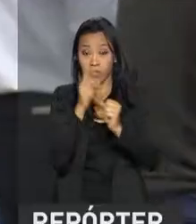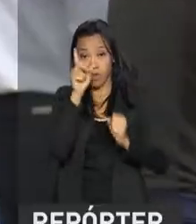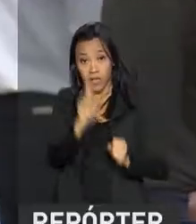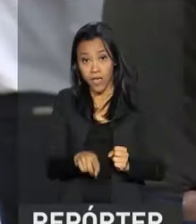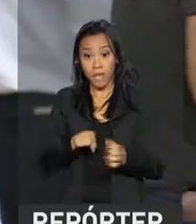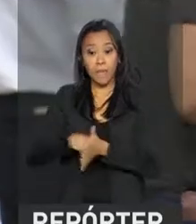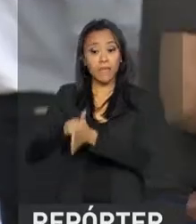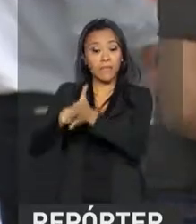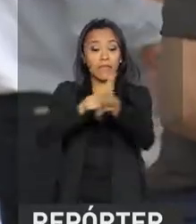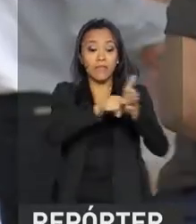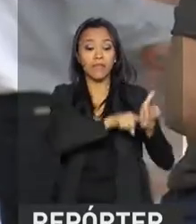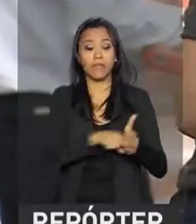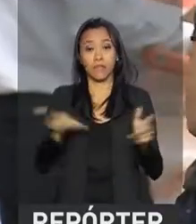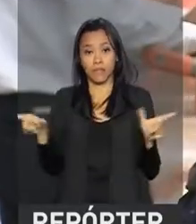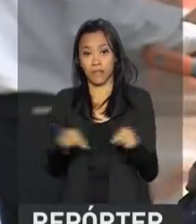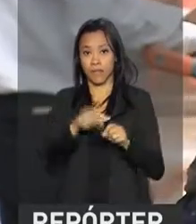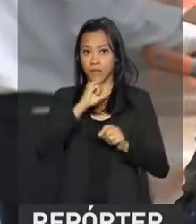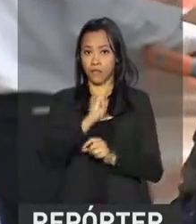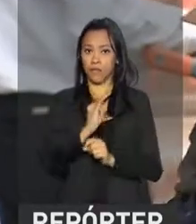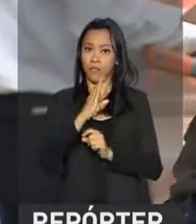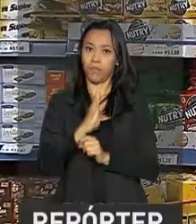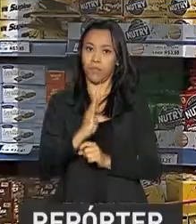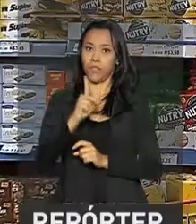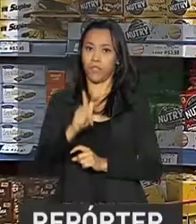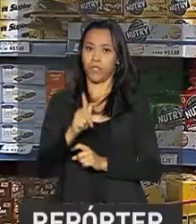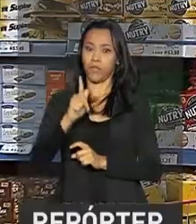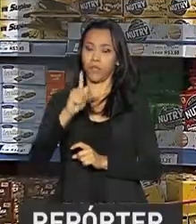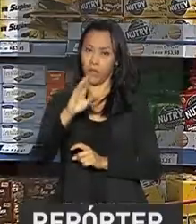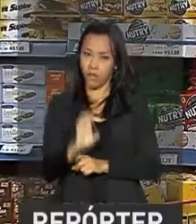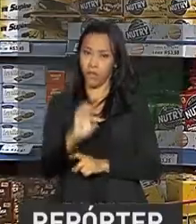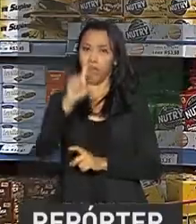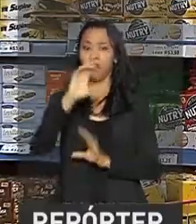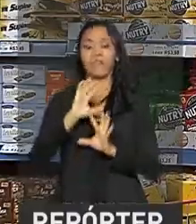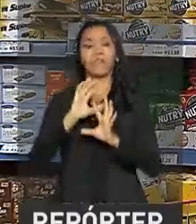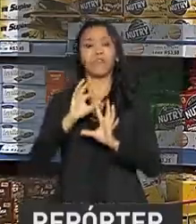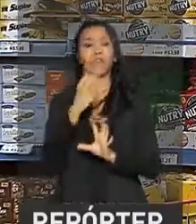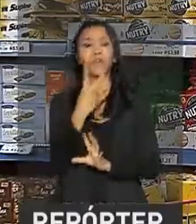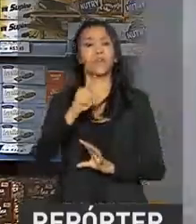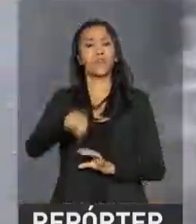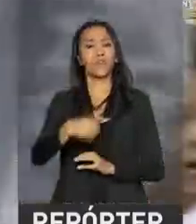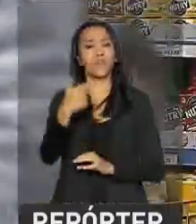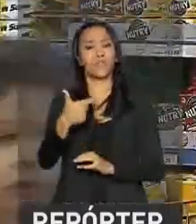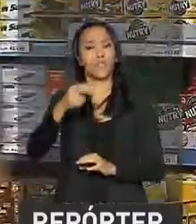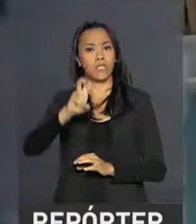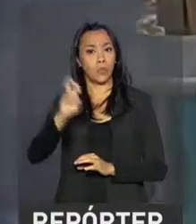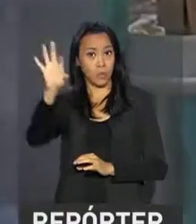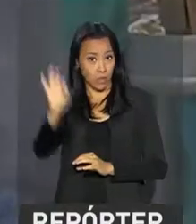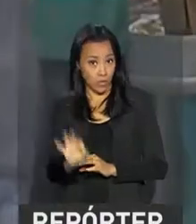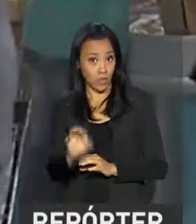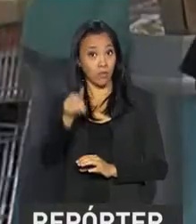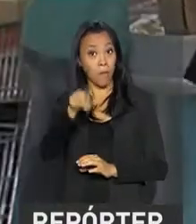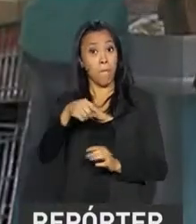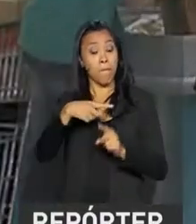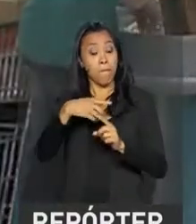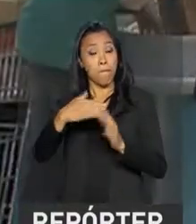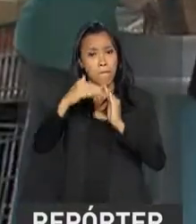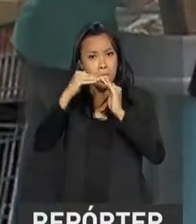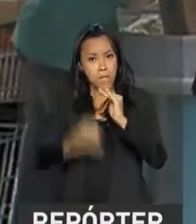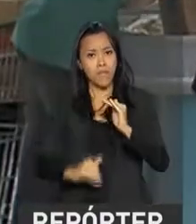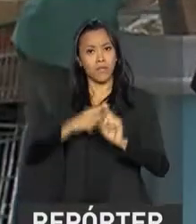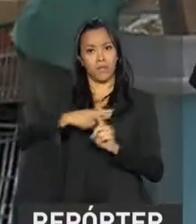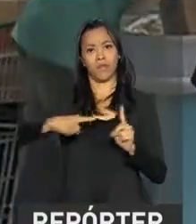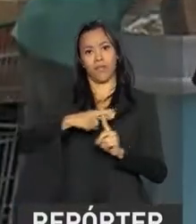ibge é fechou o ano passado em 2,95 por cento menos da metade da registrada no ano anterior